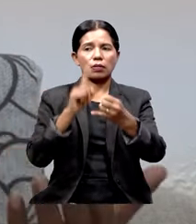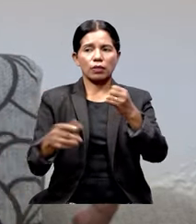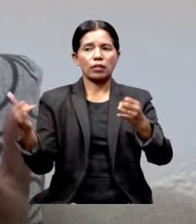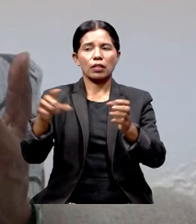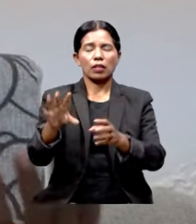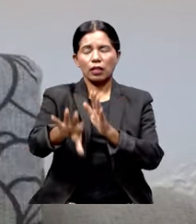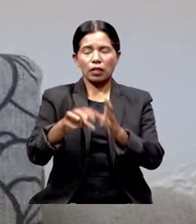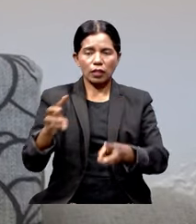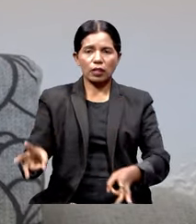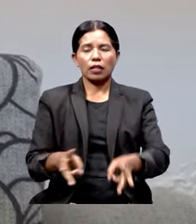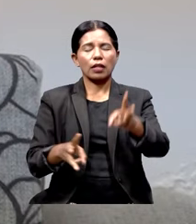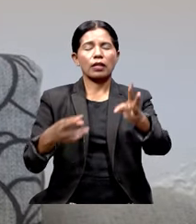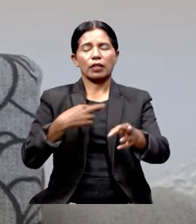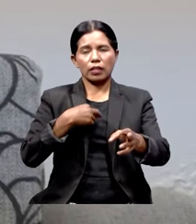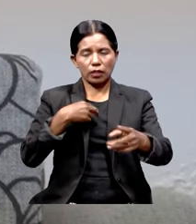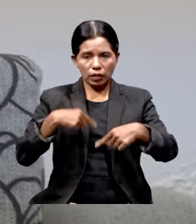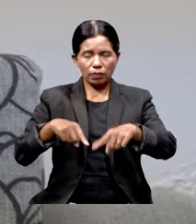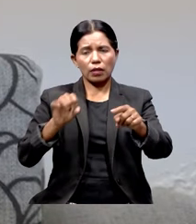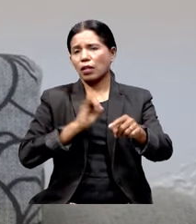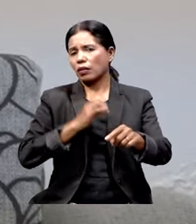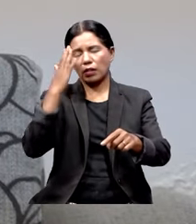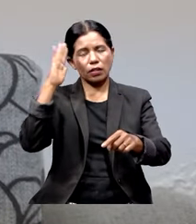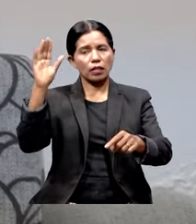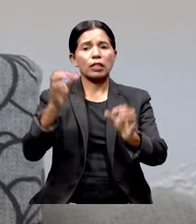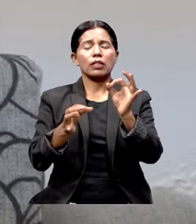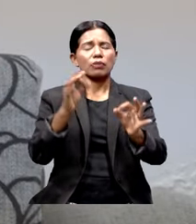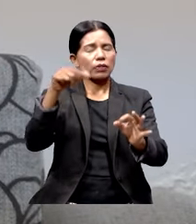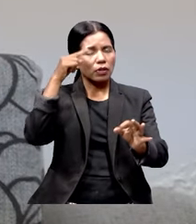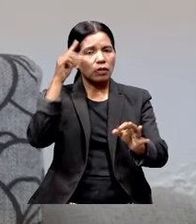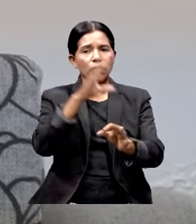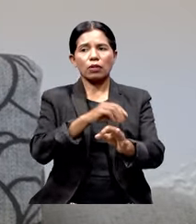dal rasi ka tabela bane hala tene se teni governo hare dena